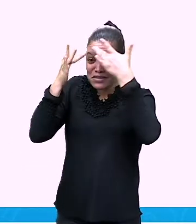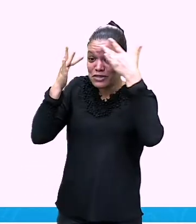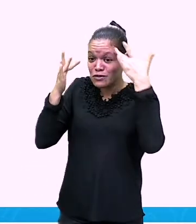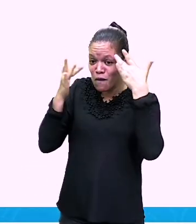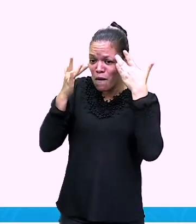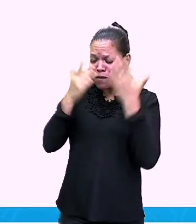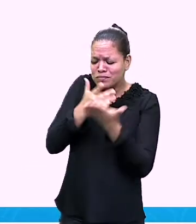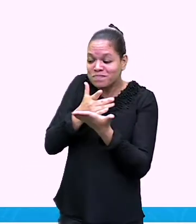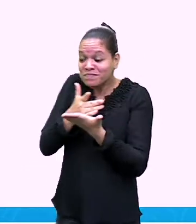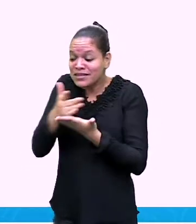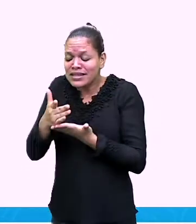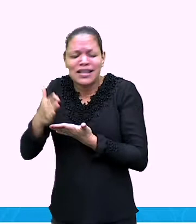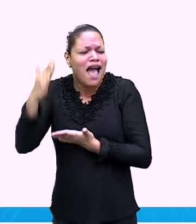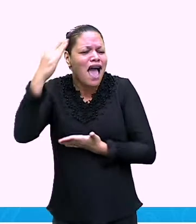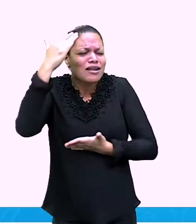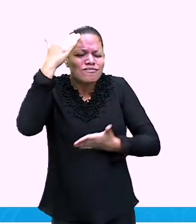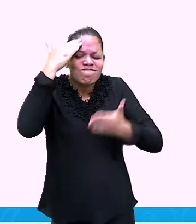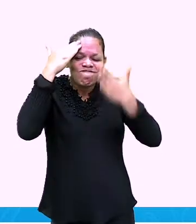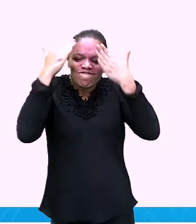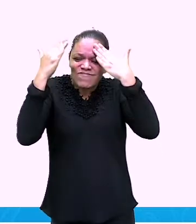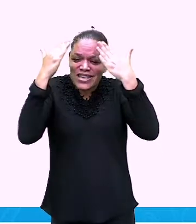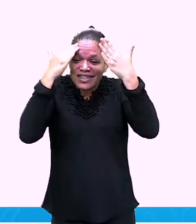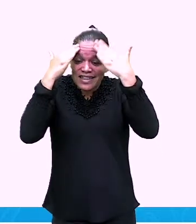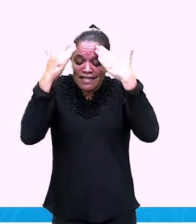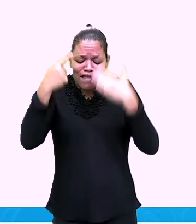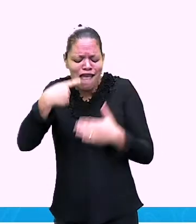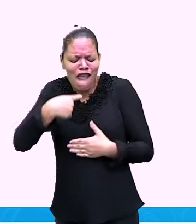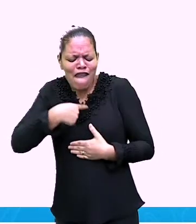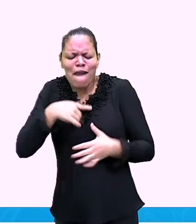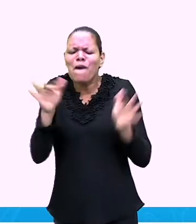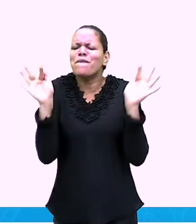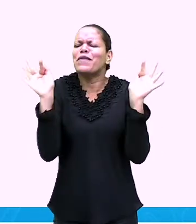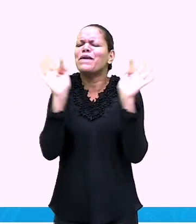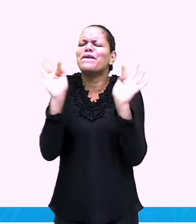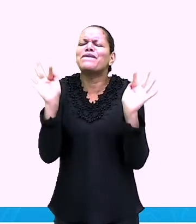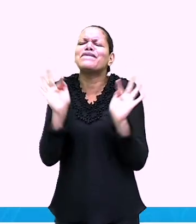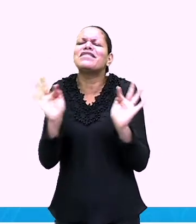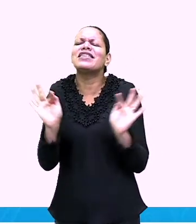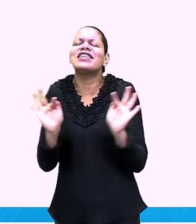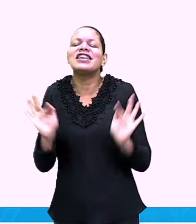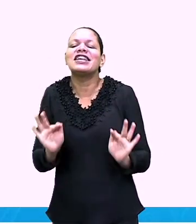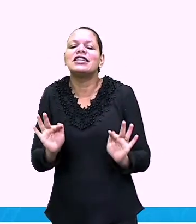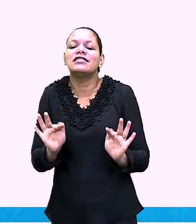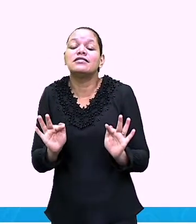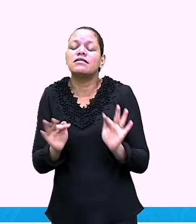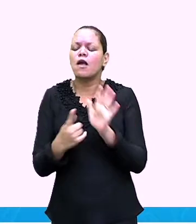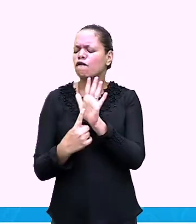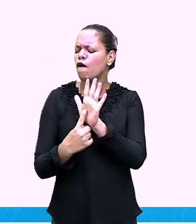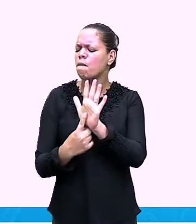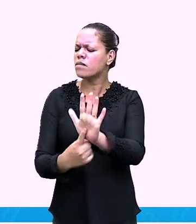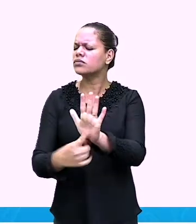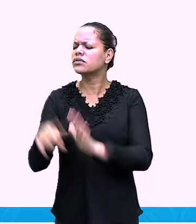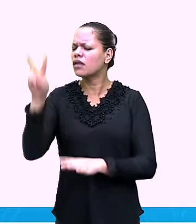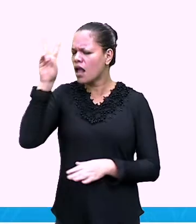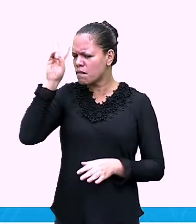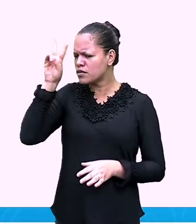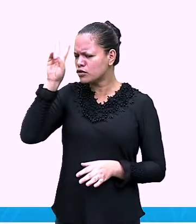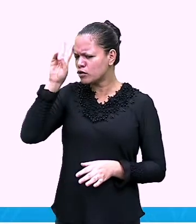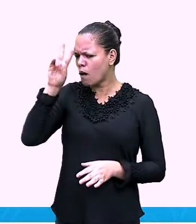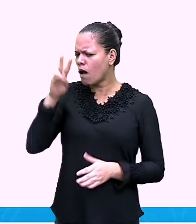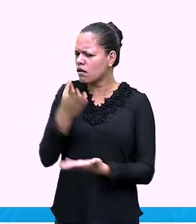compreender. Eu estou super, hiper, triper feliz. Tão feliz que vou até contar a minha história para